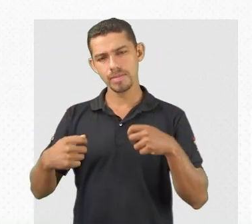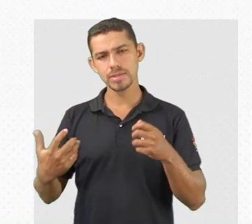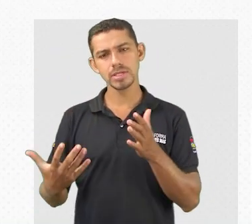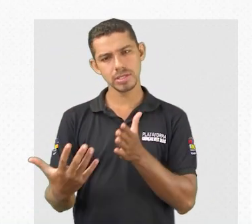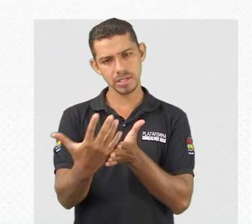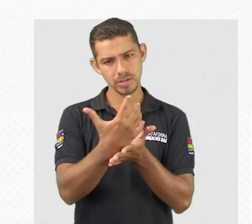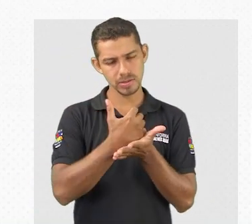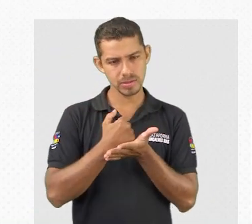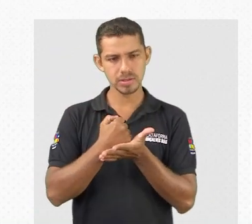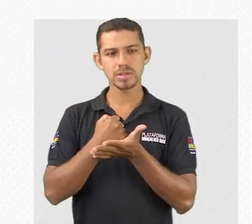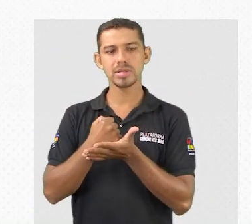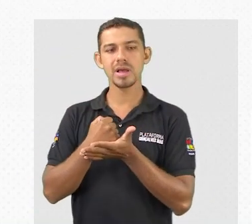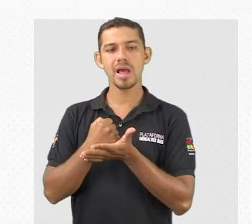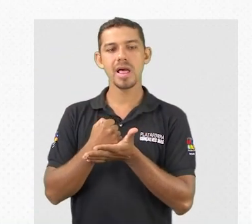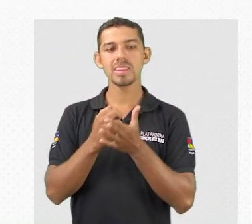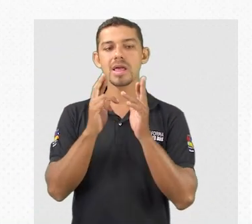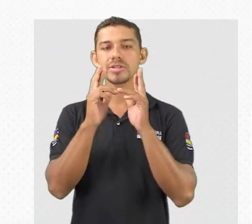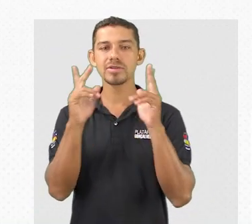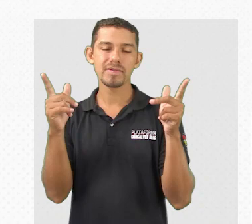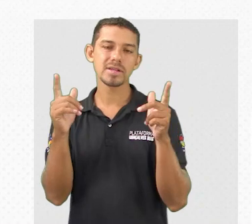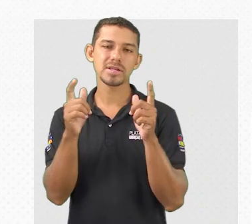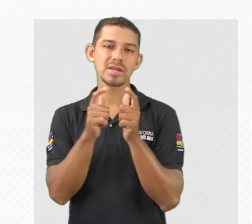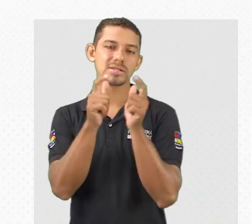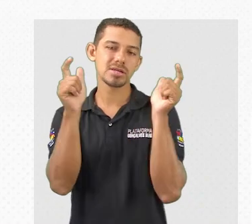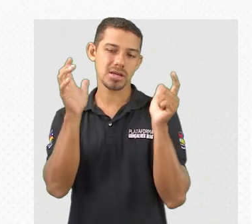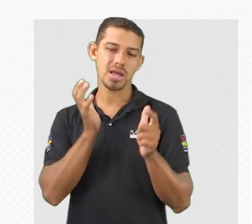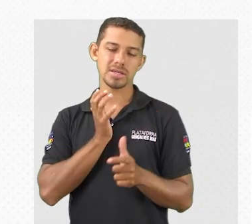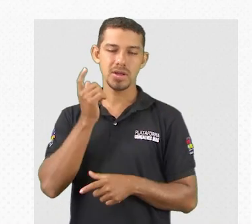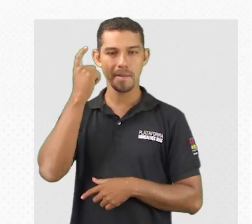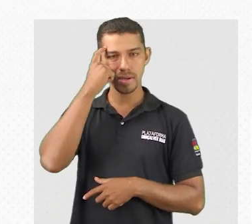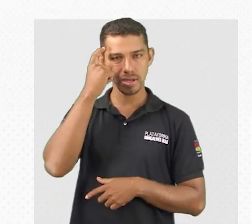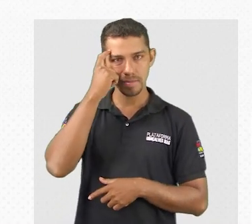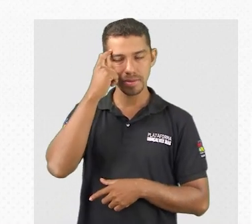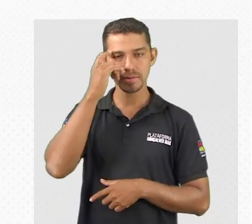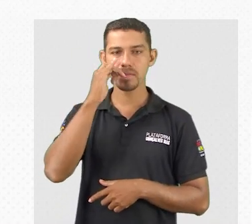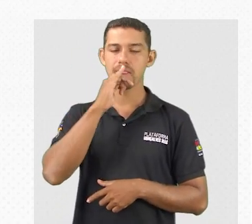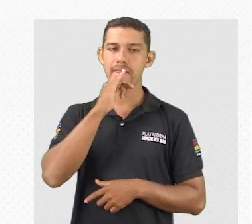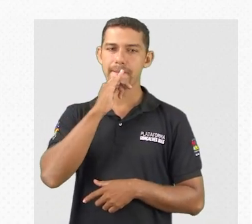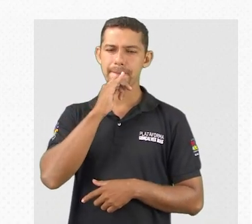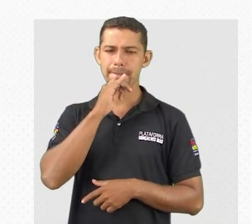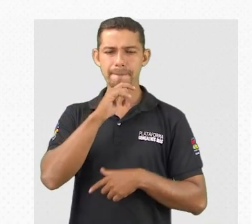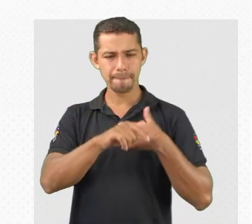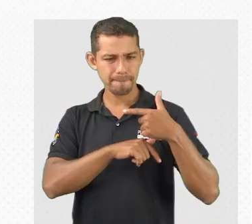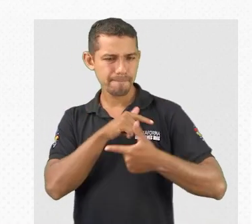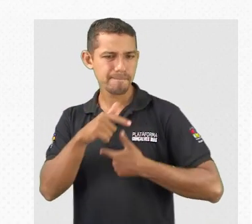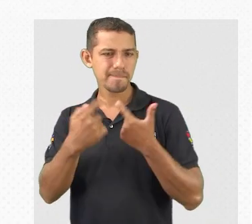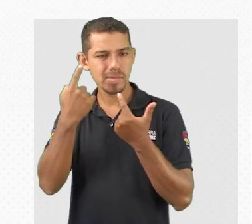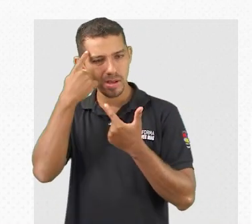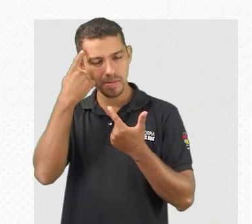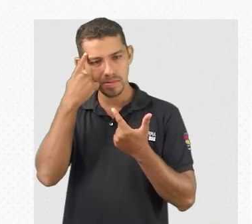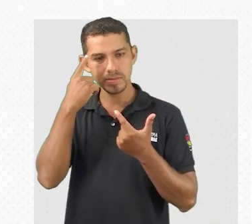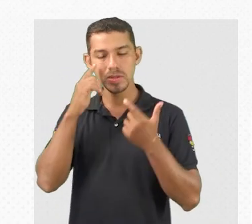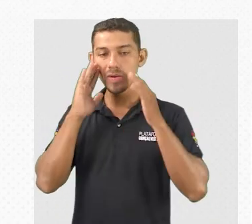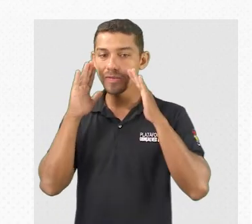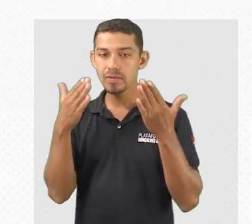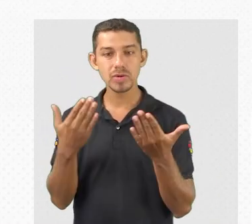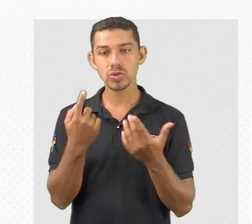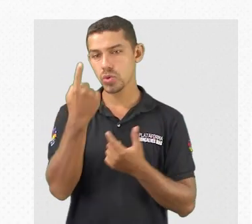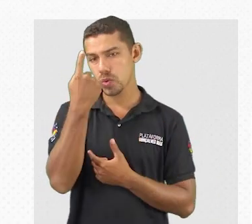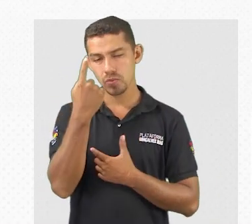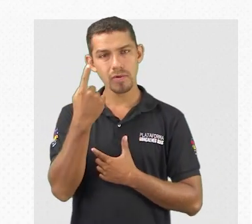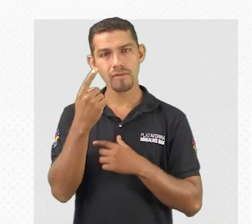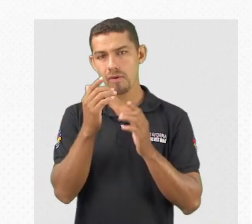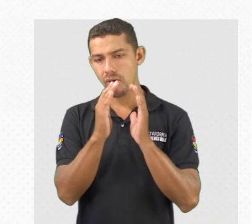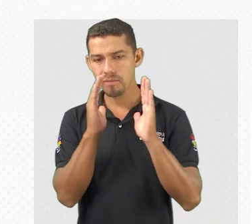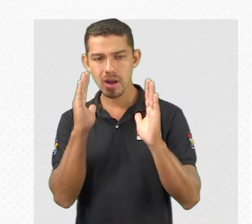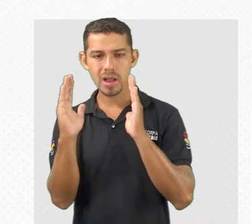acolhida e, na diferença, a gente enriquece o pensamento. Porque se a gente insiste em pensar exclusivamente de uma única